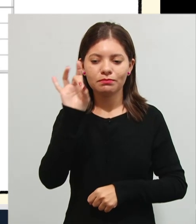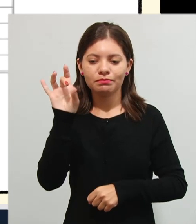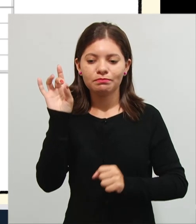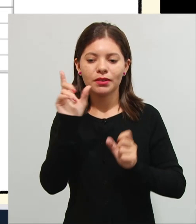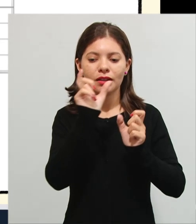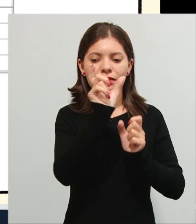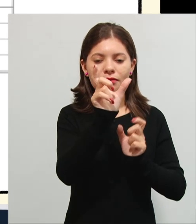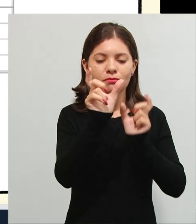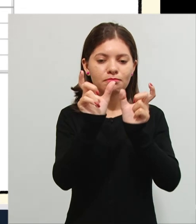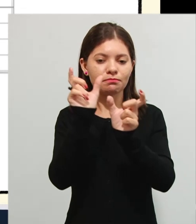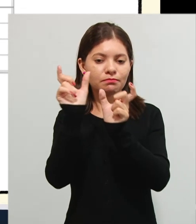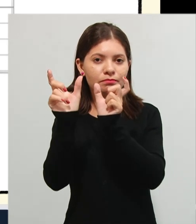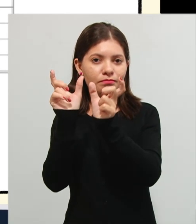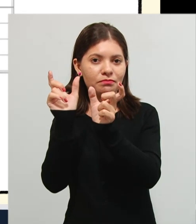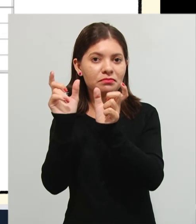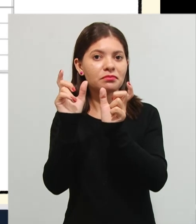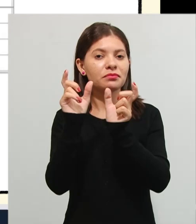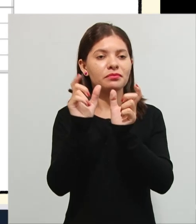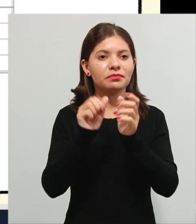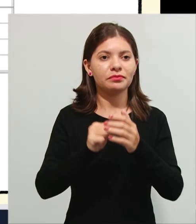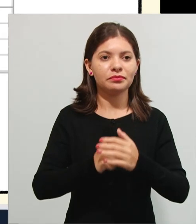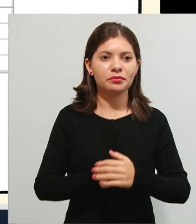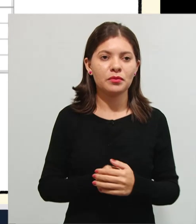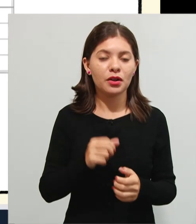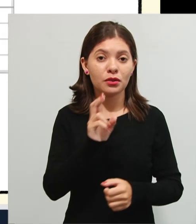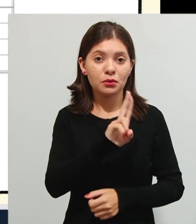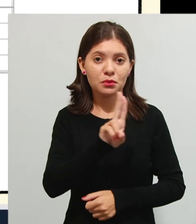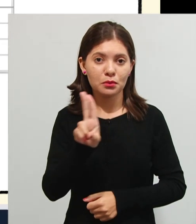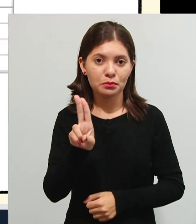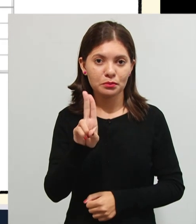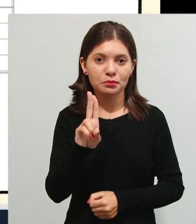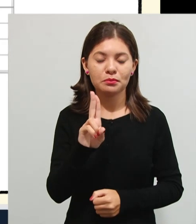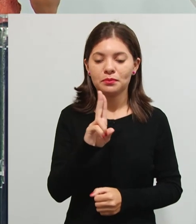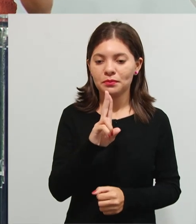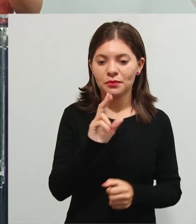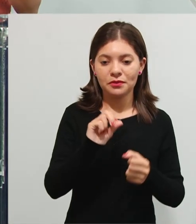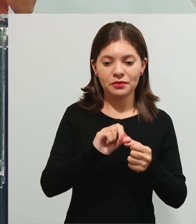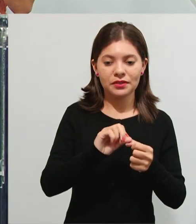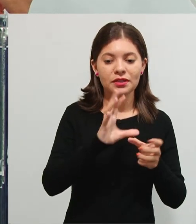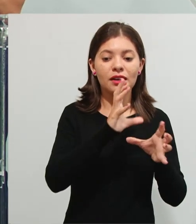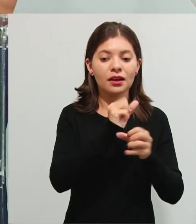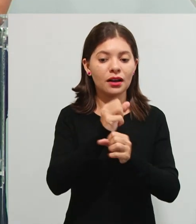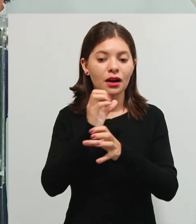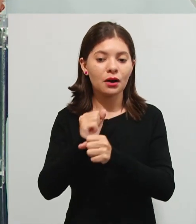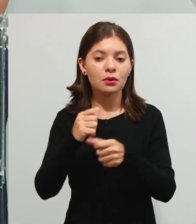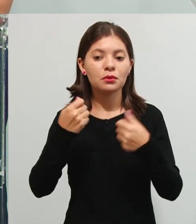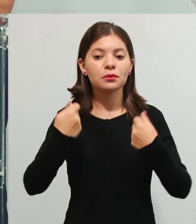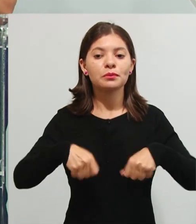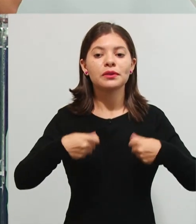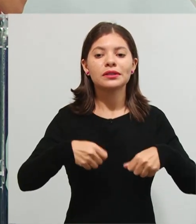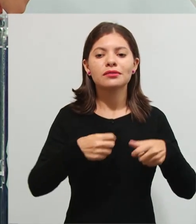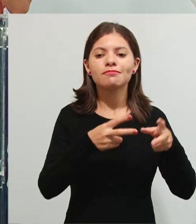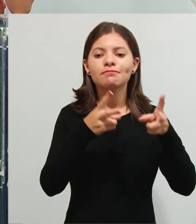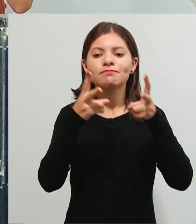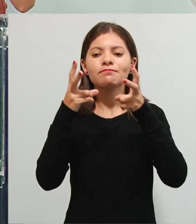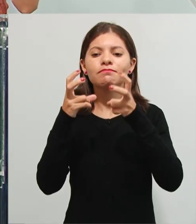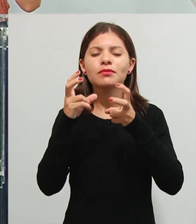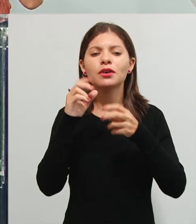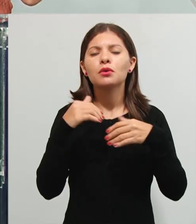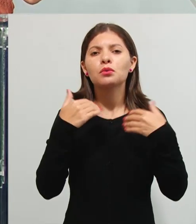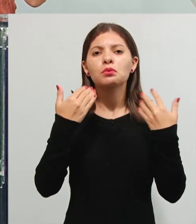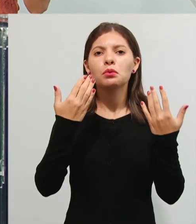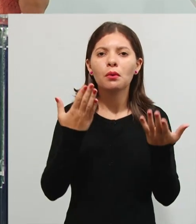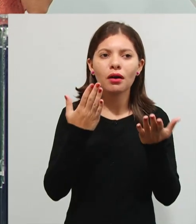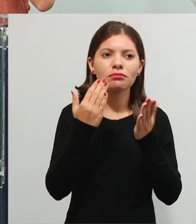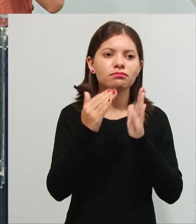cada célula vai ter um endereço, porque para a gente poder fazer cálculos nessas planilhas, a gente precisa